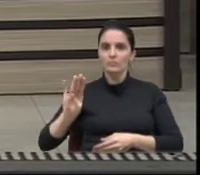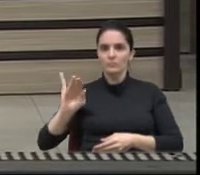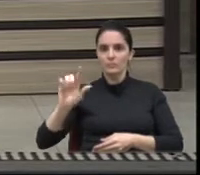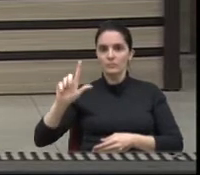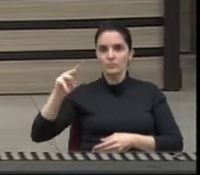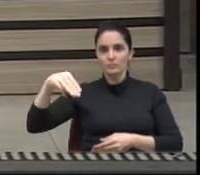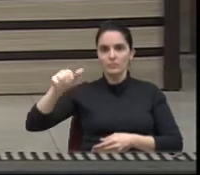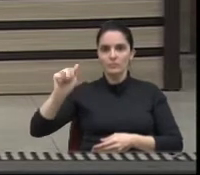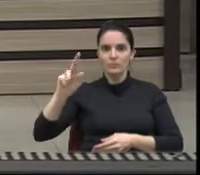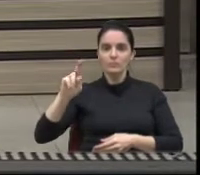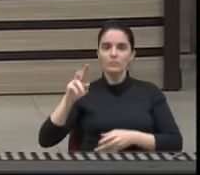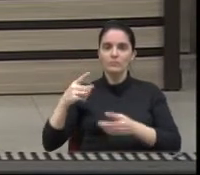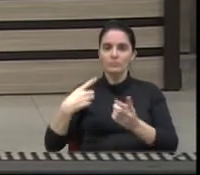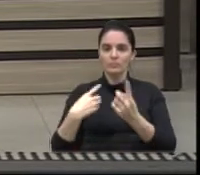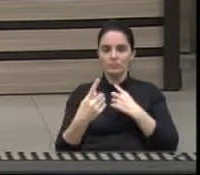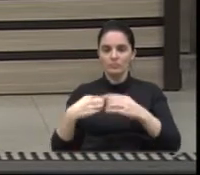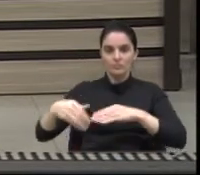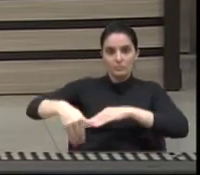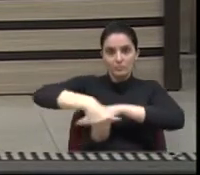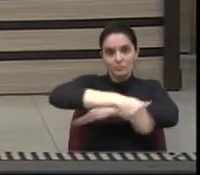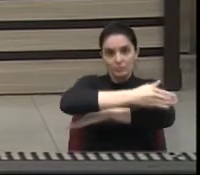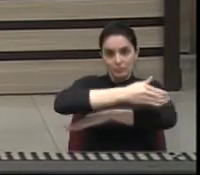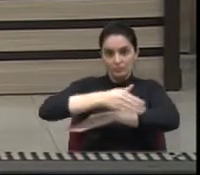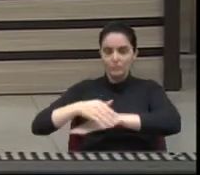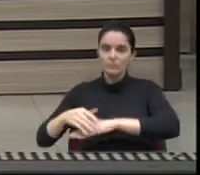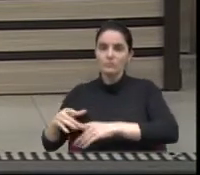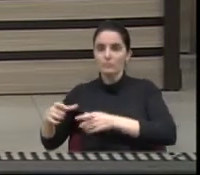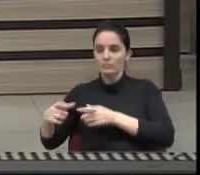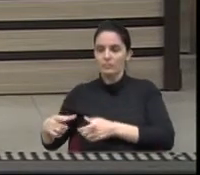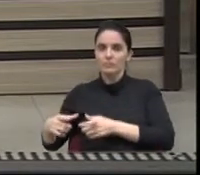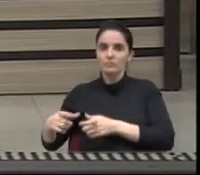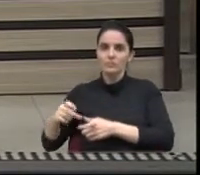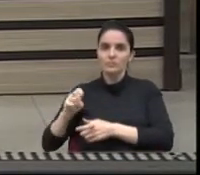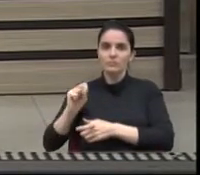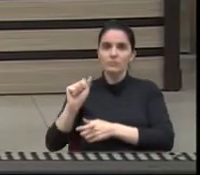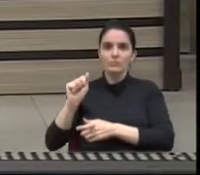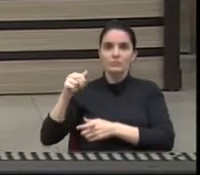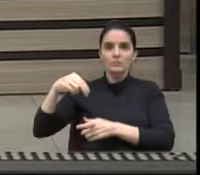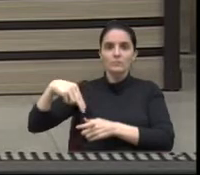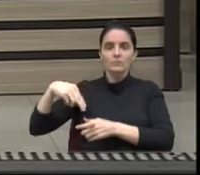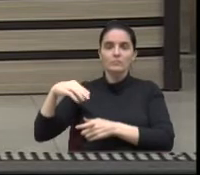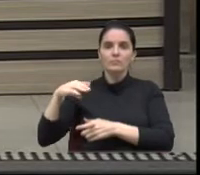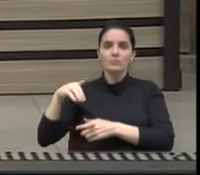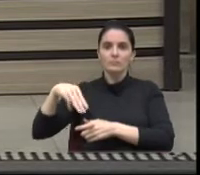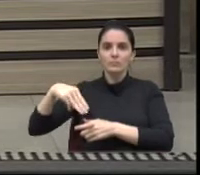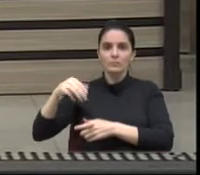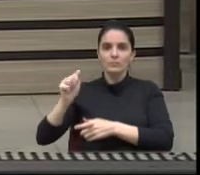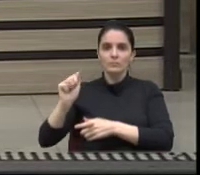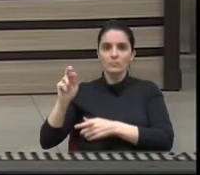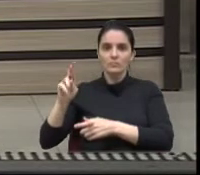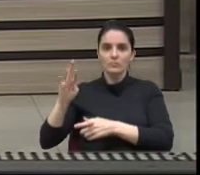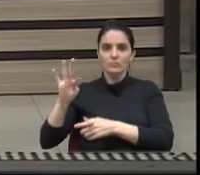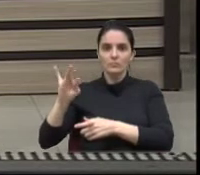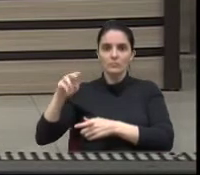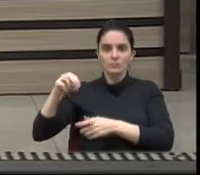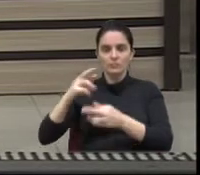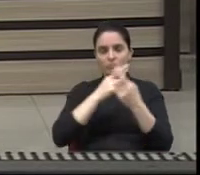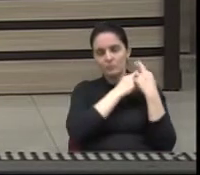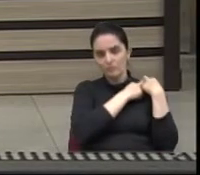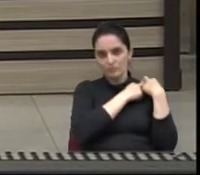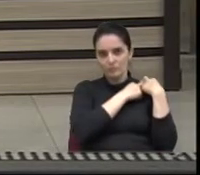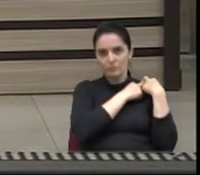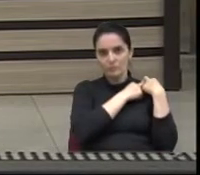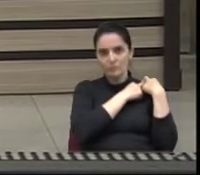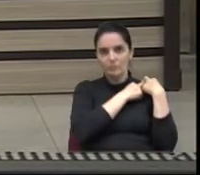da Fonseca, à Rua Projetada 3, do bairro residencial São Martino, no município de Limeira. Vereador Wagner